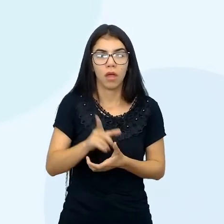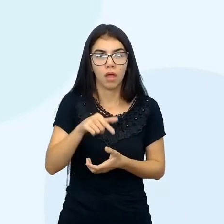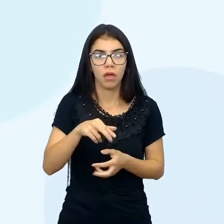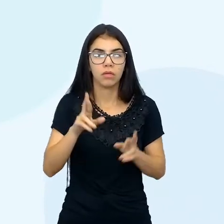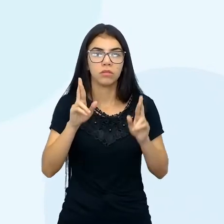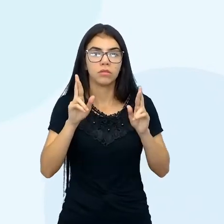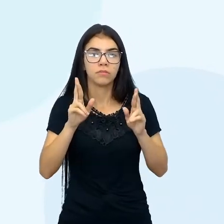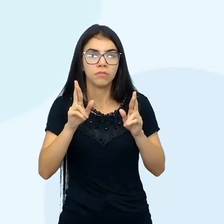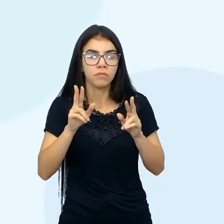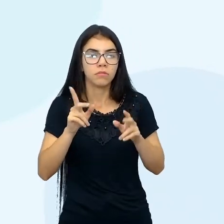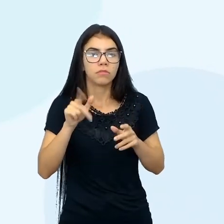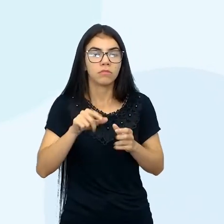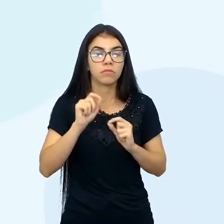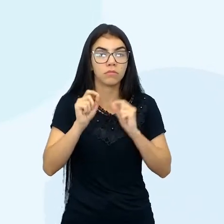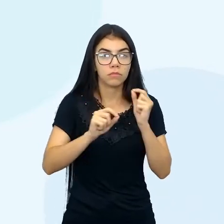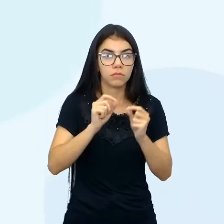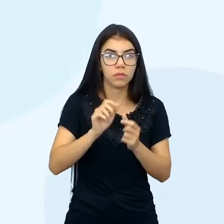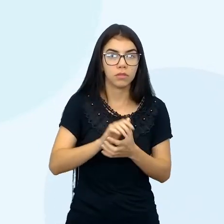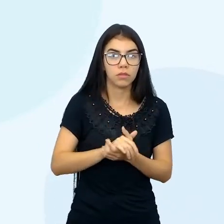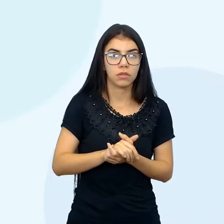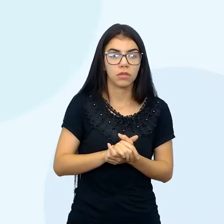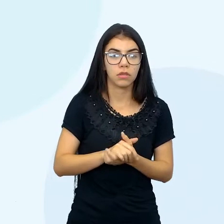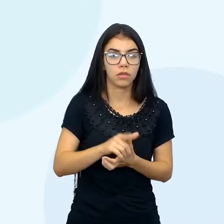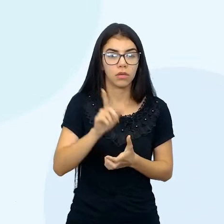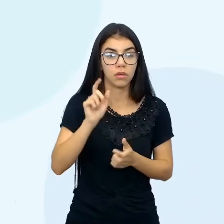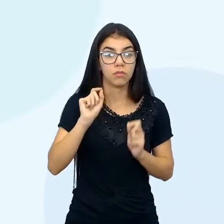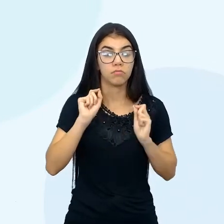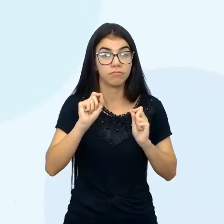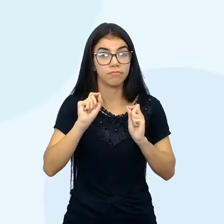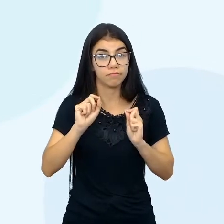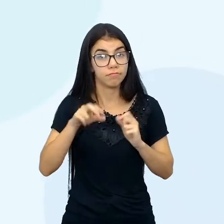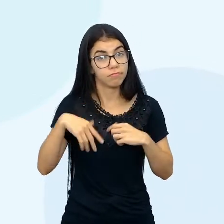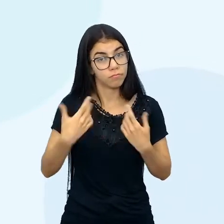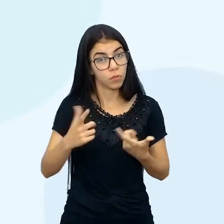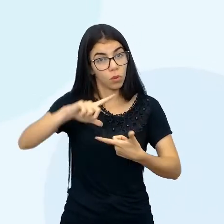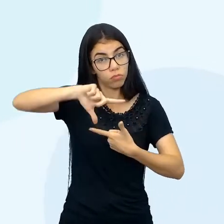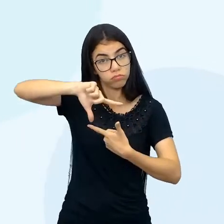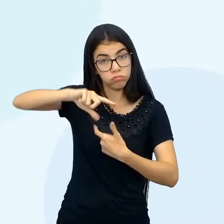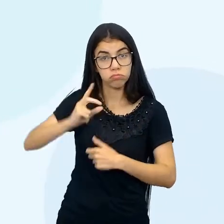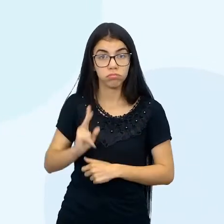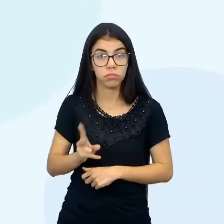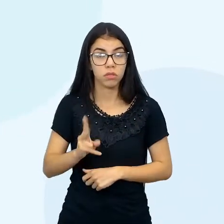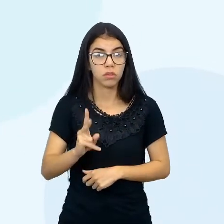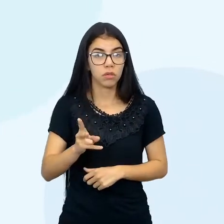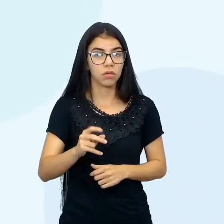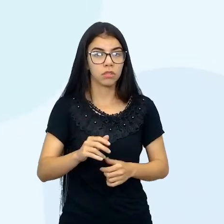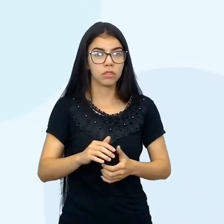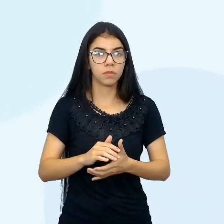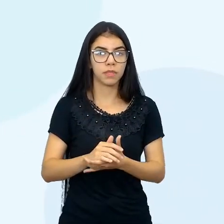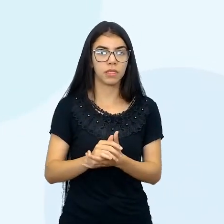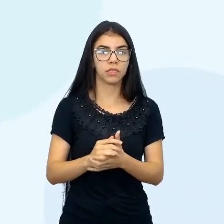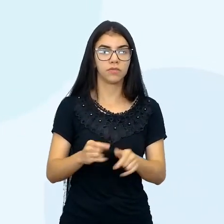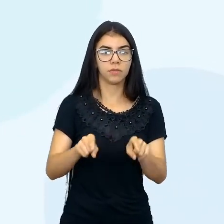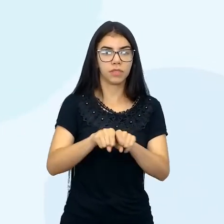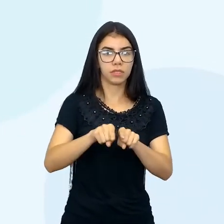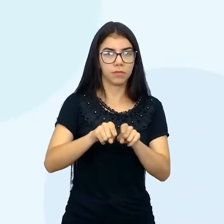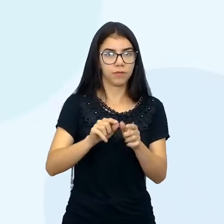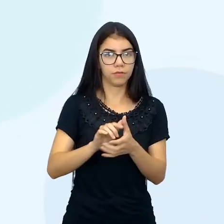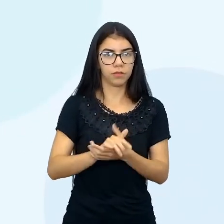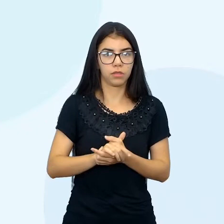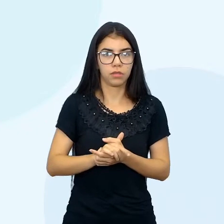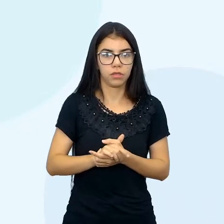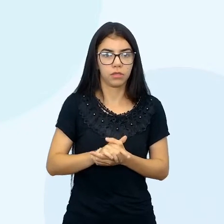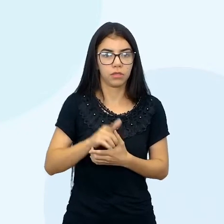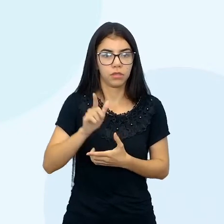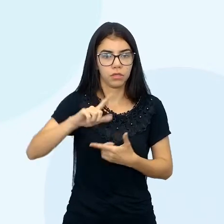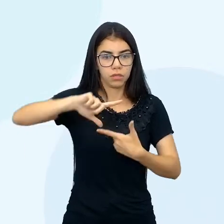que está acontecendo? Esse rapaz está chorando. Aí, continua na imagem sem corte. Por favor, direção, olha só, estou dirigindo o cinema agora. Vamos